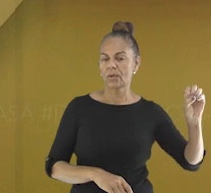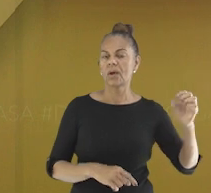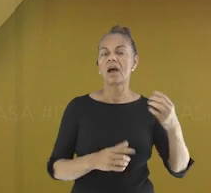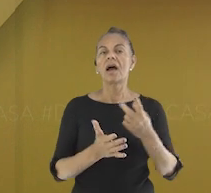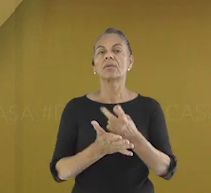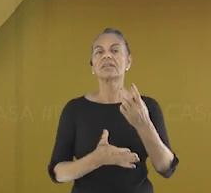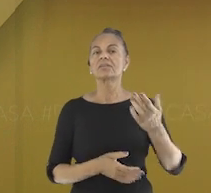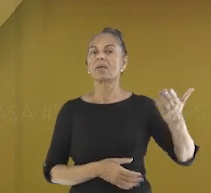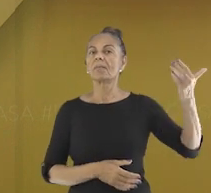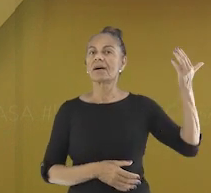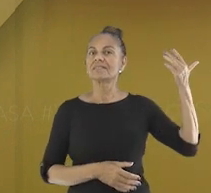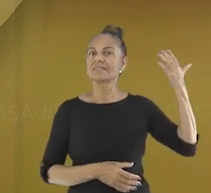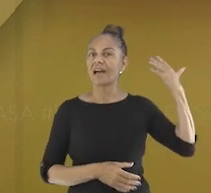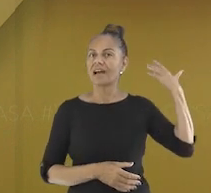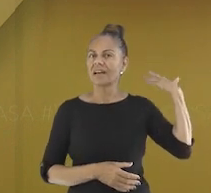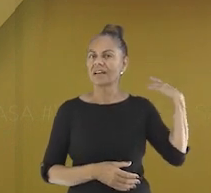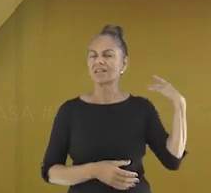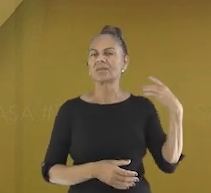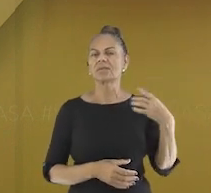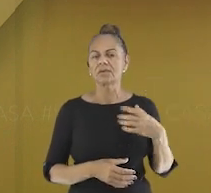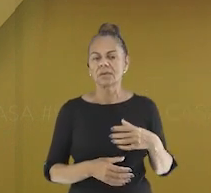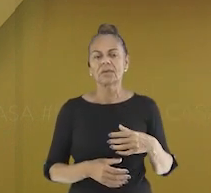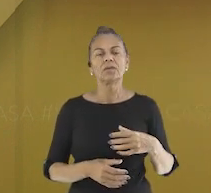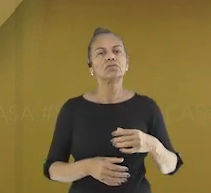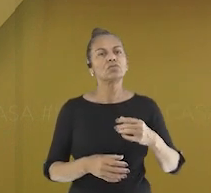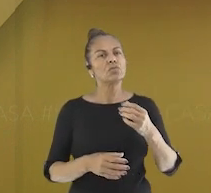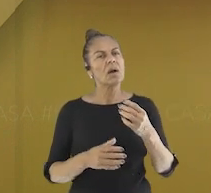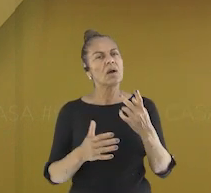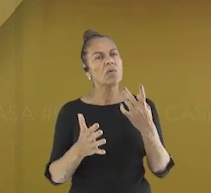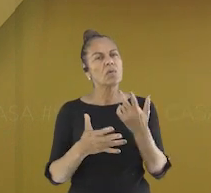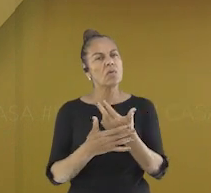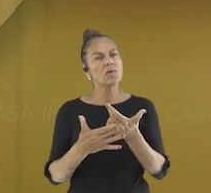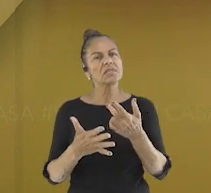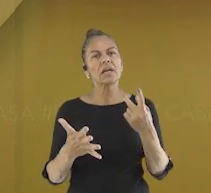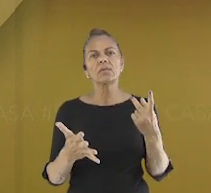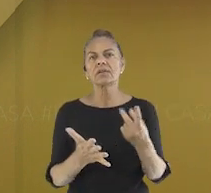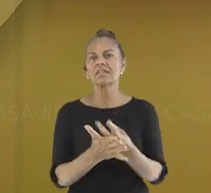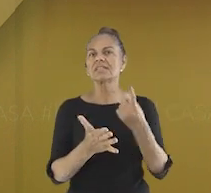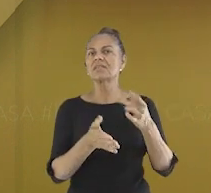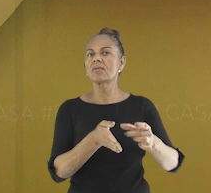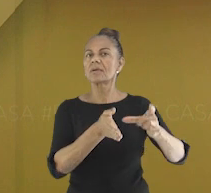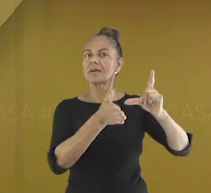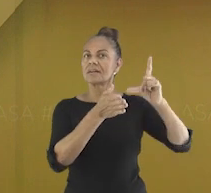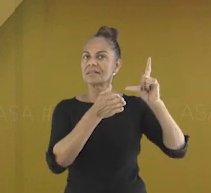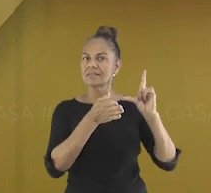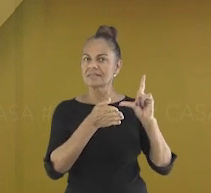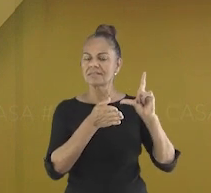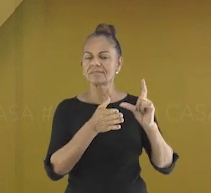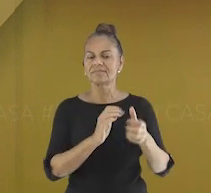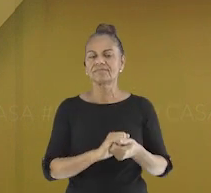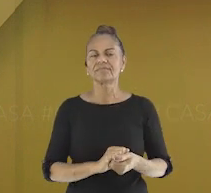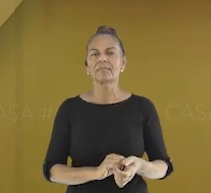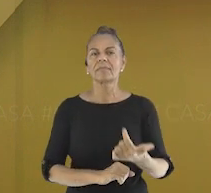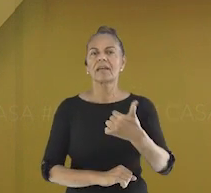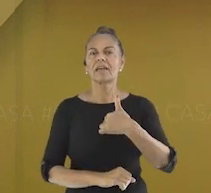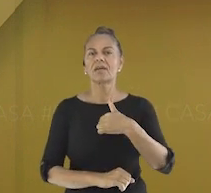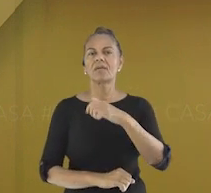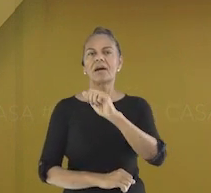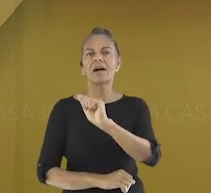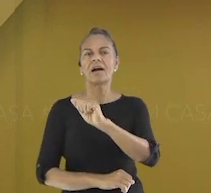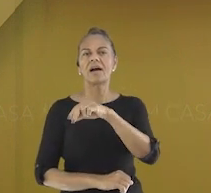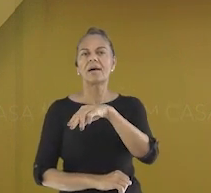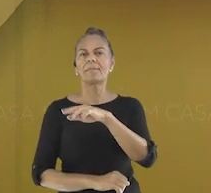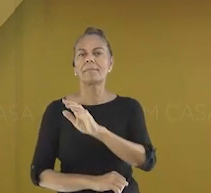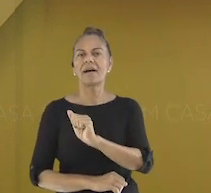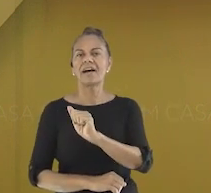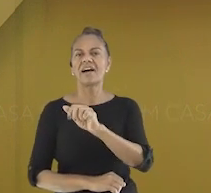que perfeito do indicativo. Constata um acontecimento no passado ocorrido anteriormente a outro